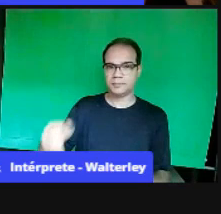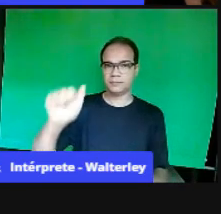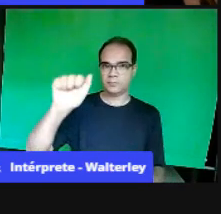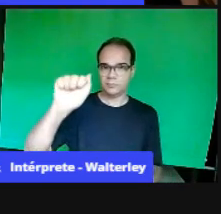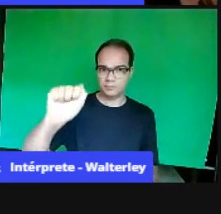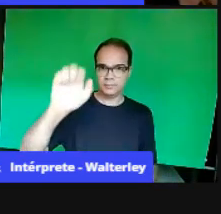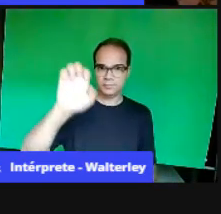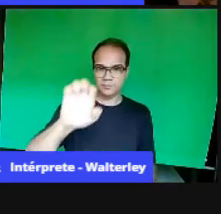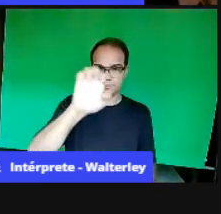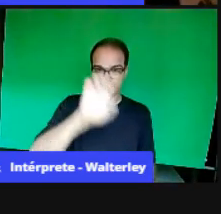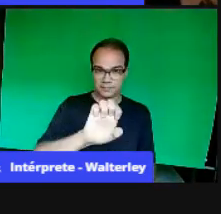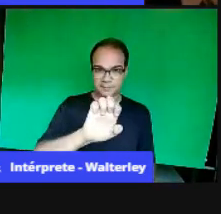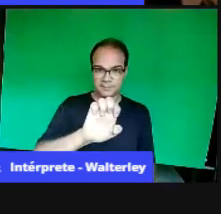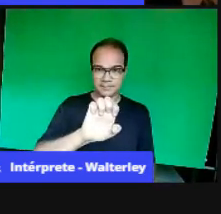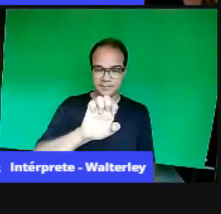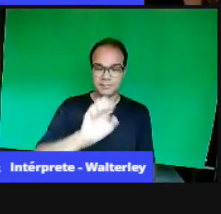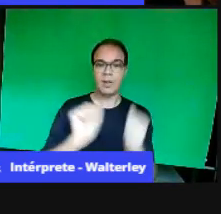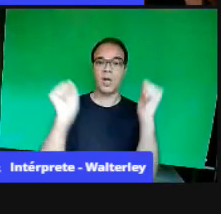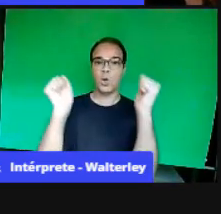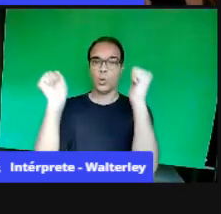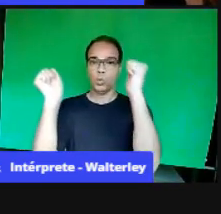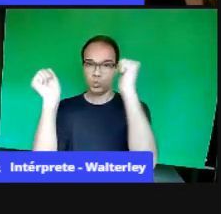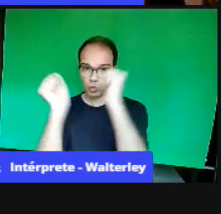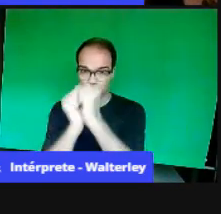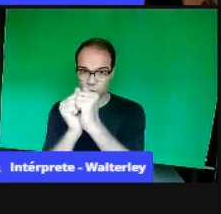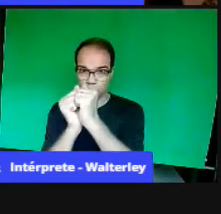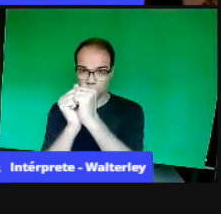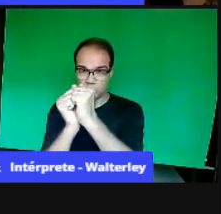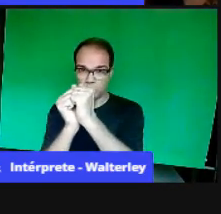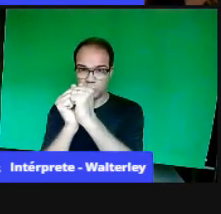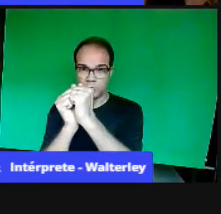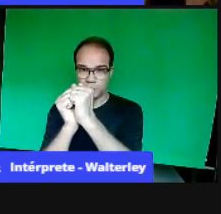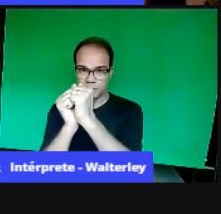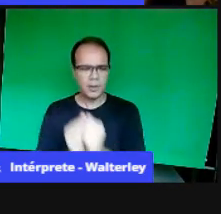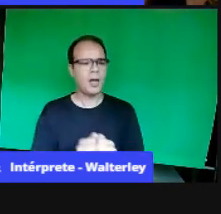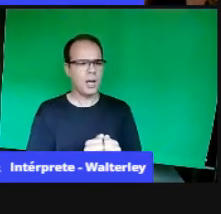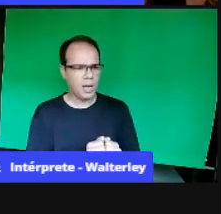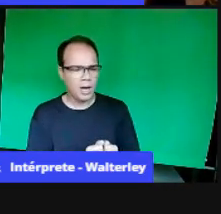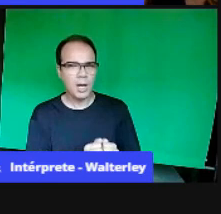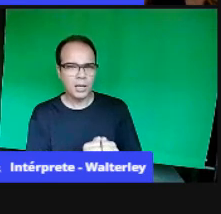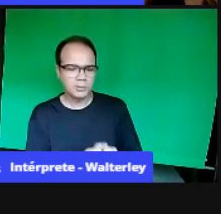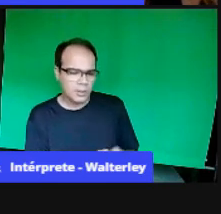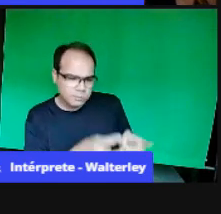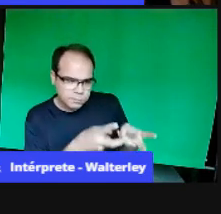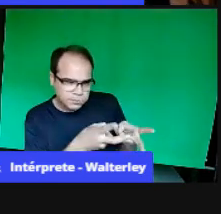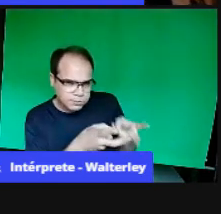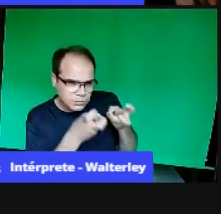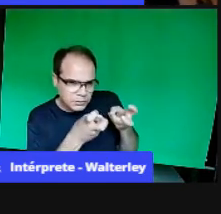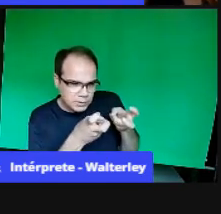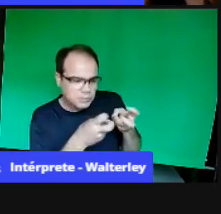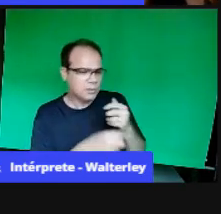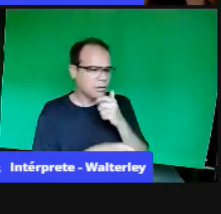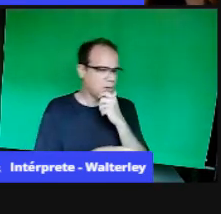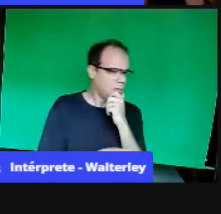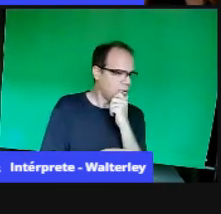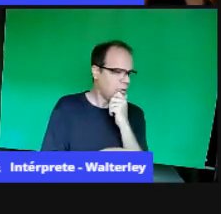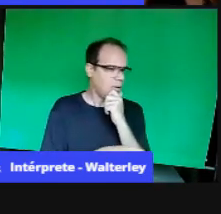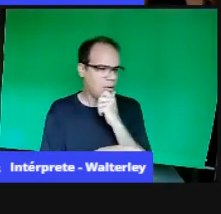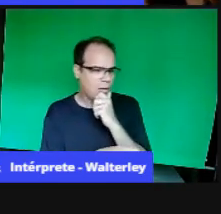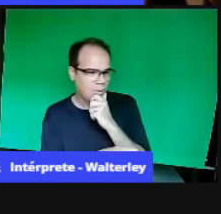recursos. Esse professor da sala de recursos, ele vai utilizar essa sondagem para realizar o estudo de